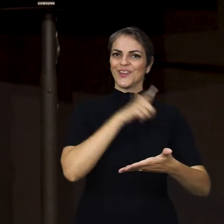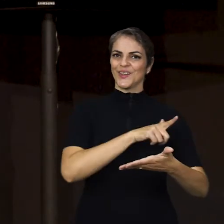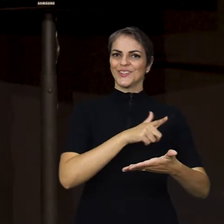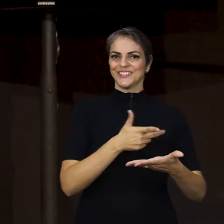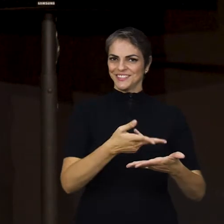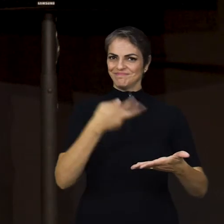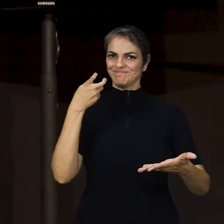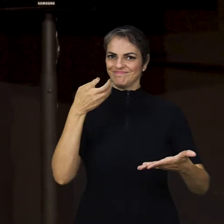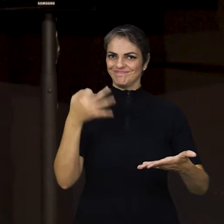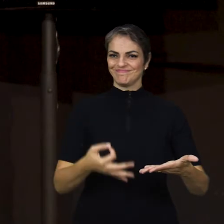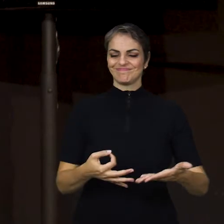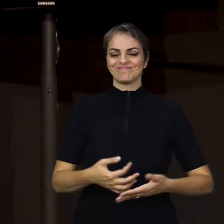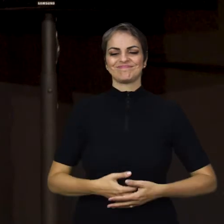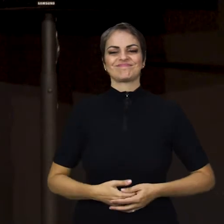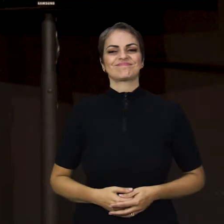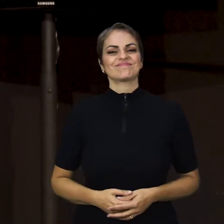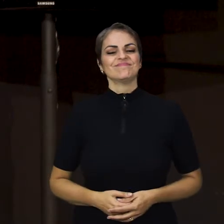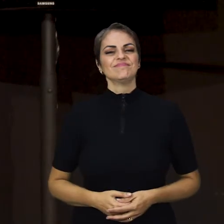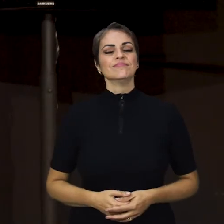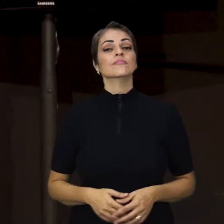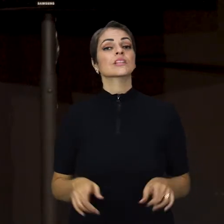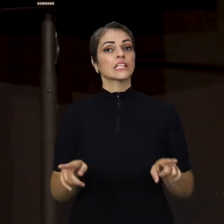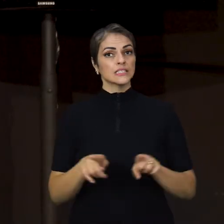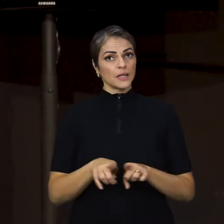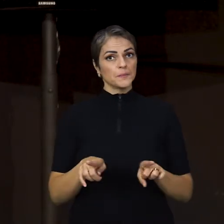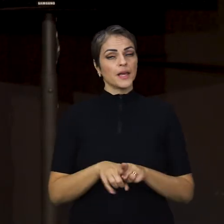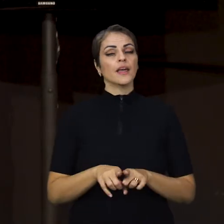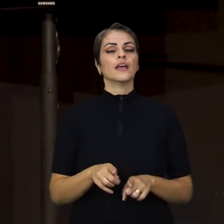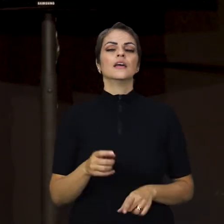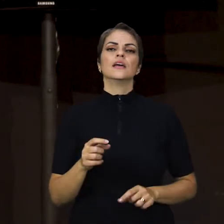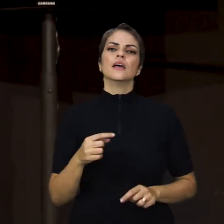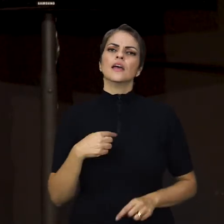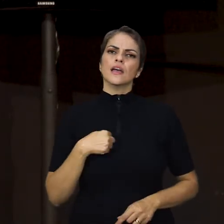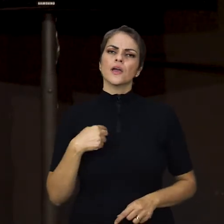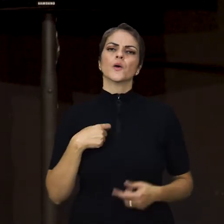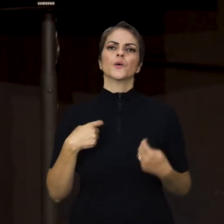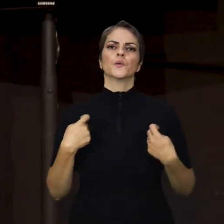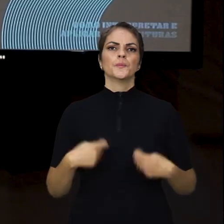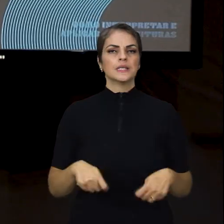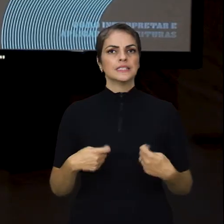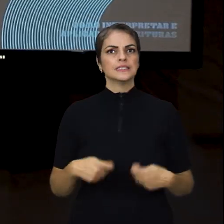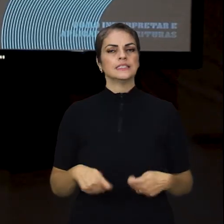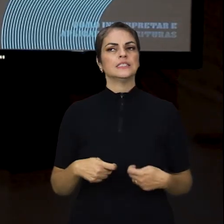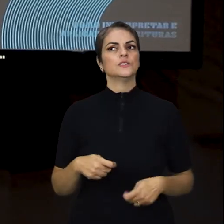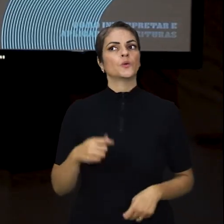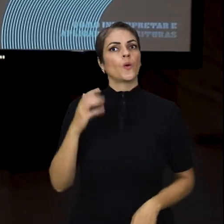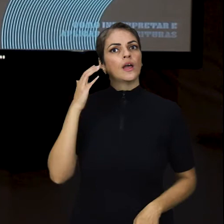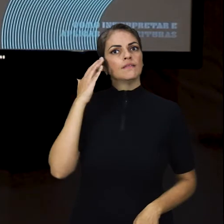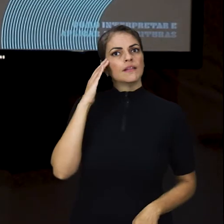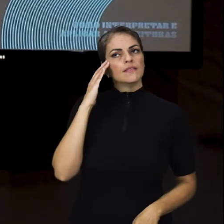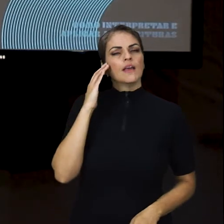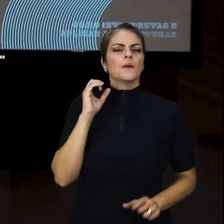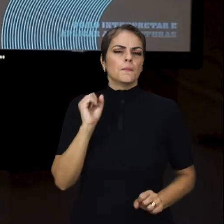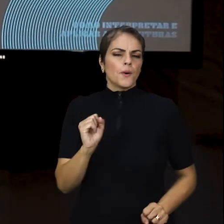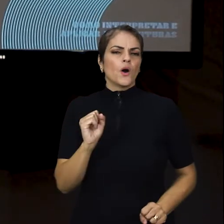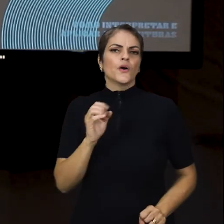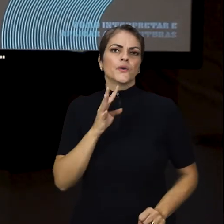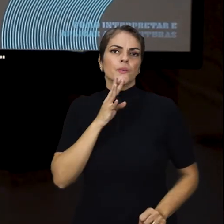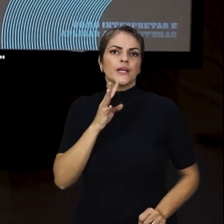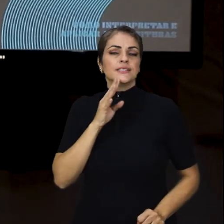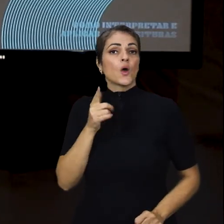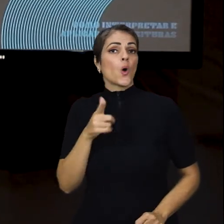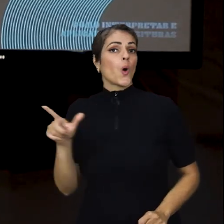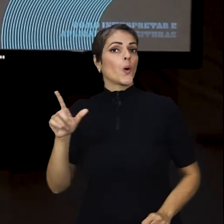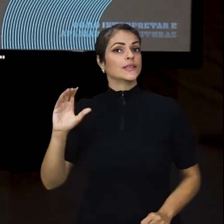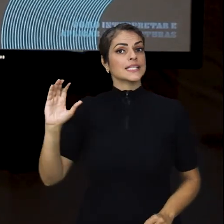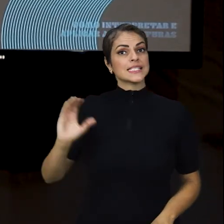sagrados. É importante também entender que eu preciso de uma outra ciência irmã da hermenêutica